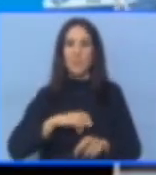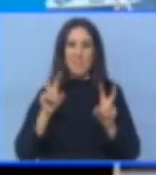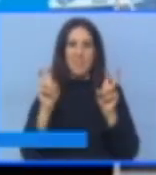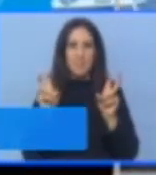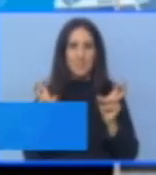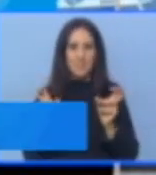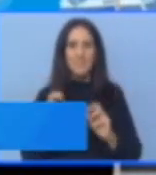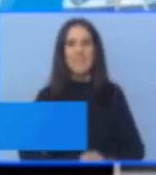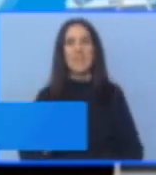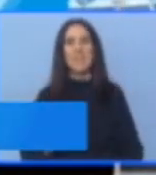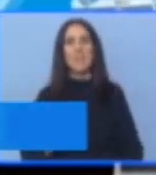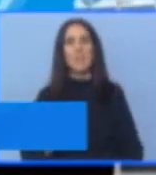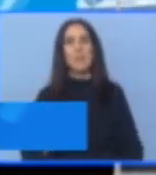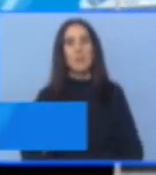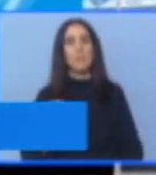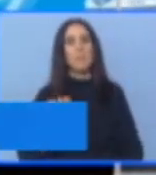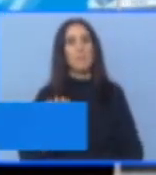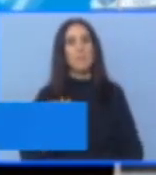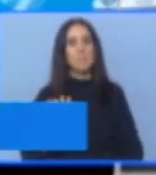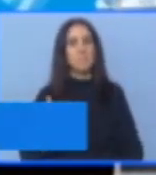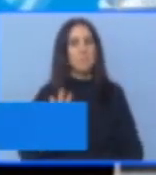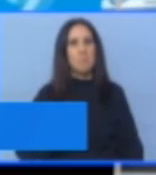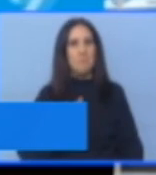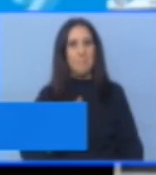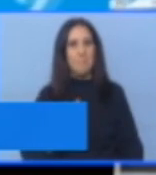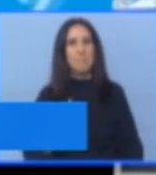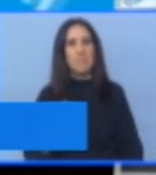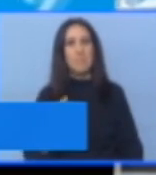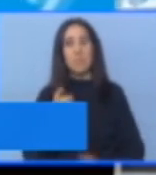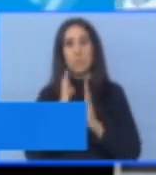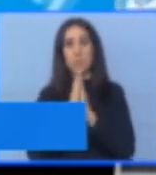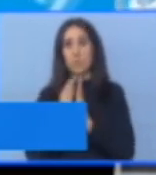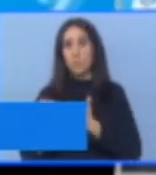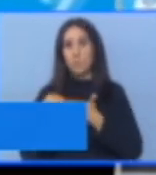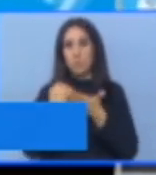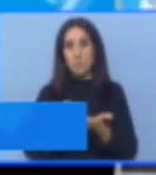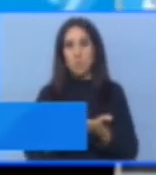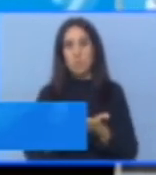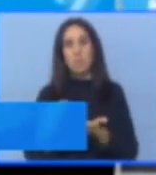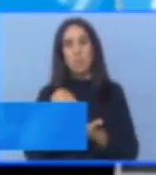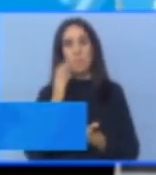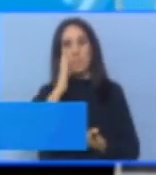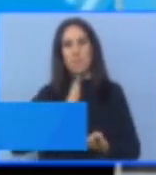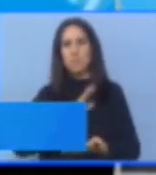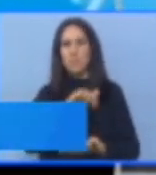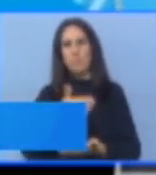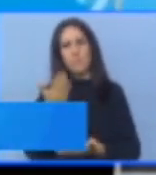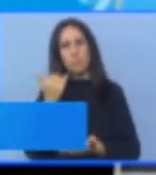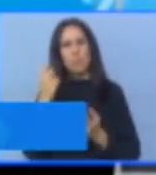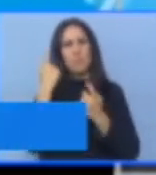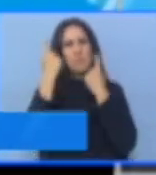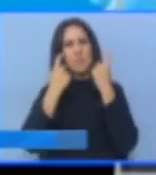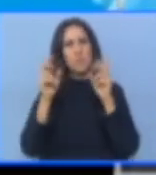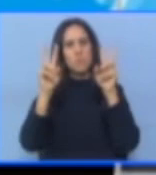aspas. Portanto, não fica nada mal que a assistência religiosa chame os militares para dizer vamos refletir sobre este